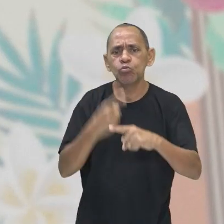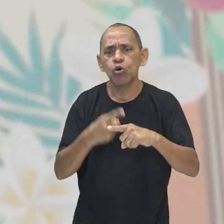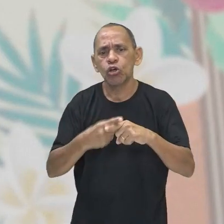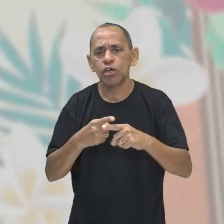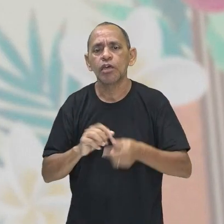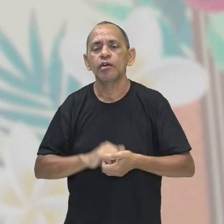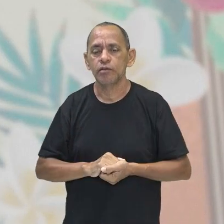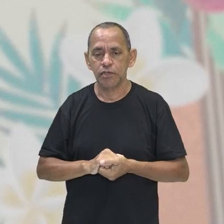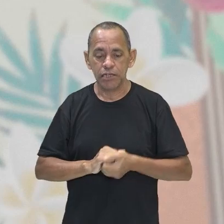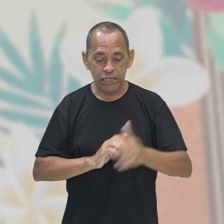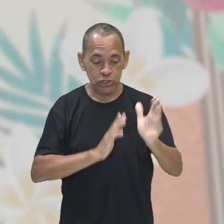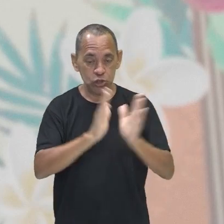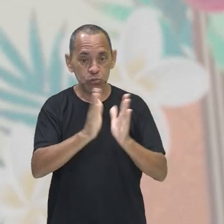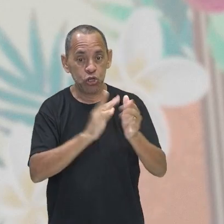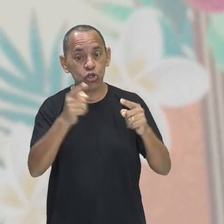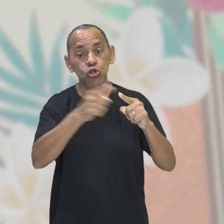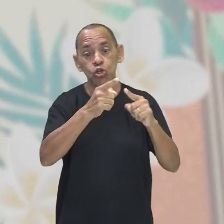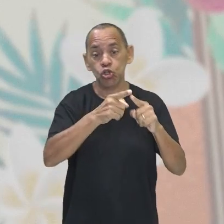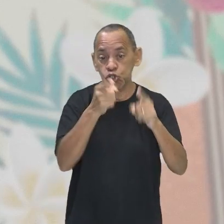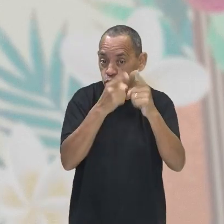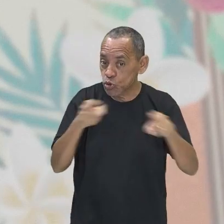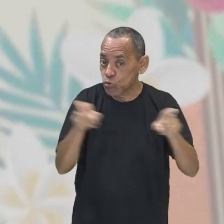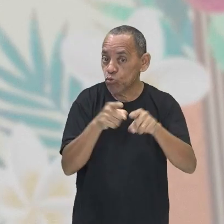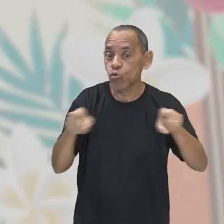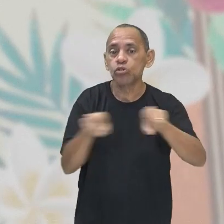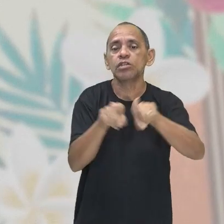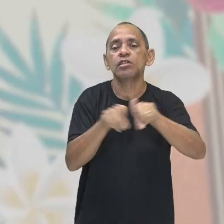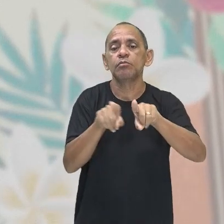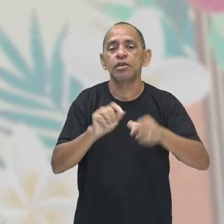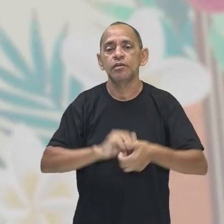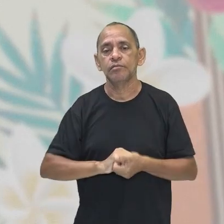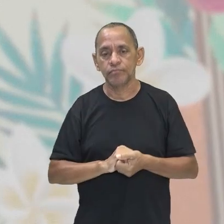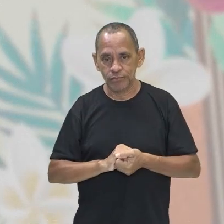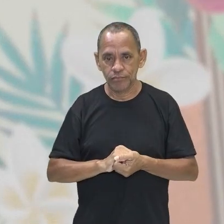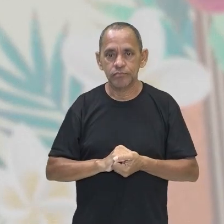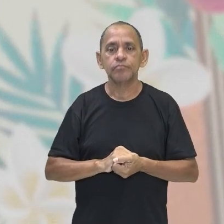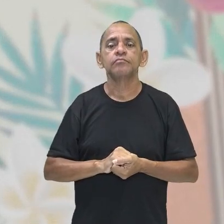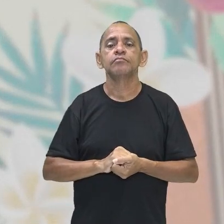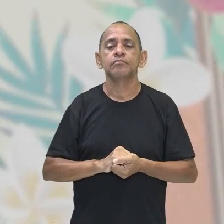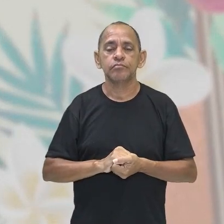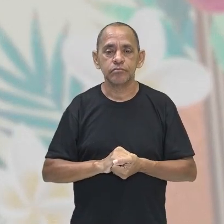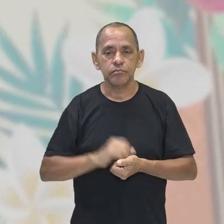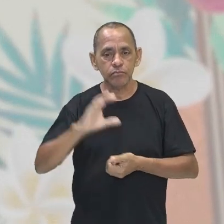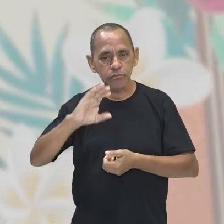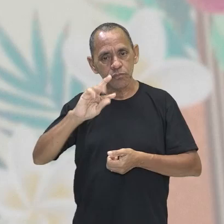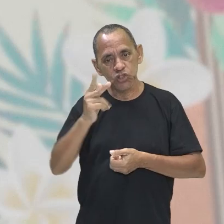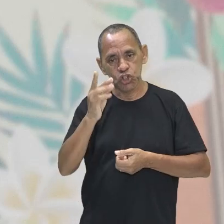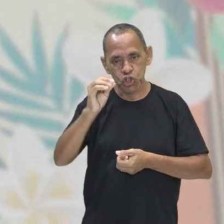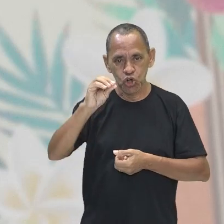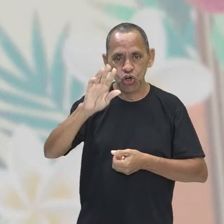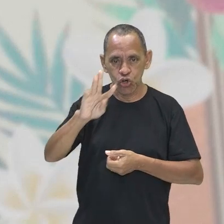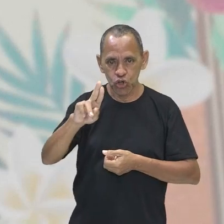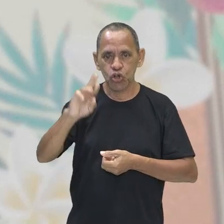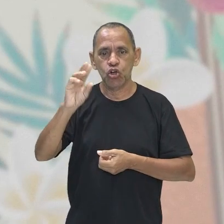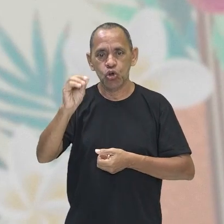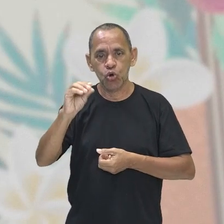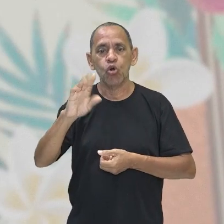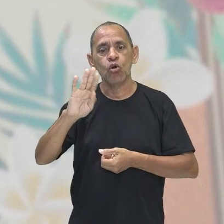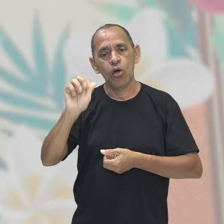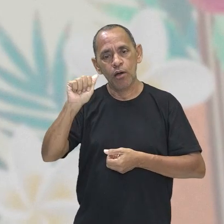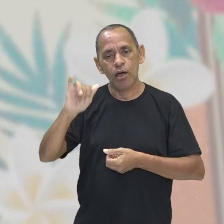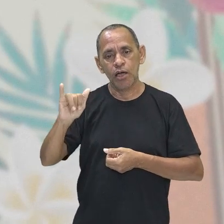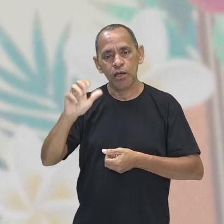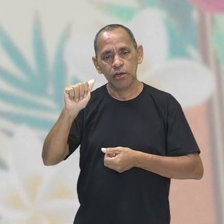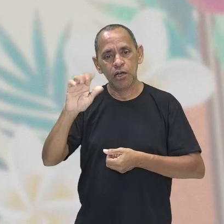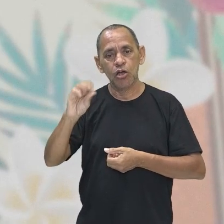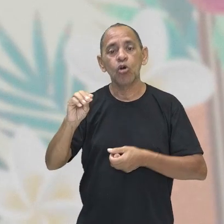bossa nova, mas o Tom passa por modinha, o choro, por baião. Ele é um grande retratista